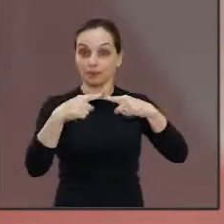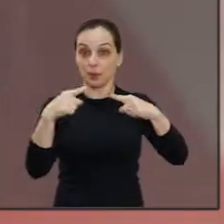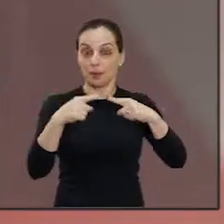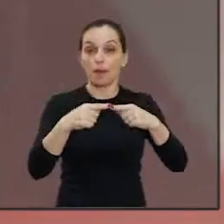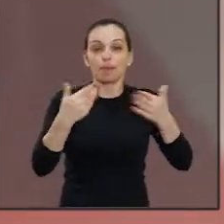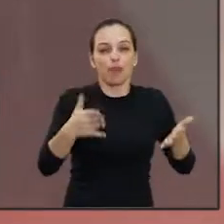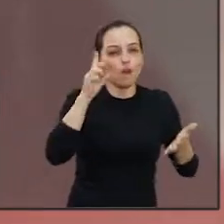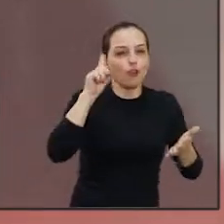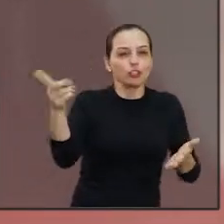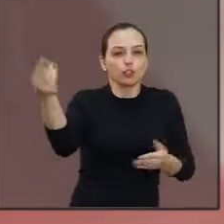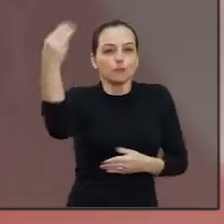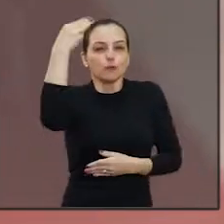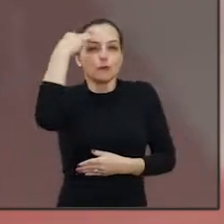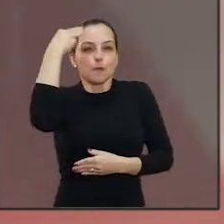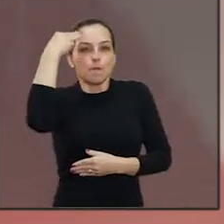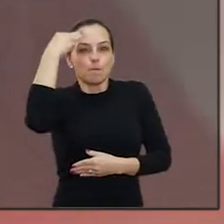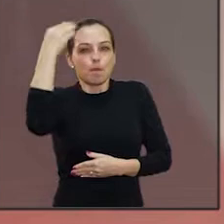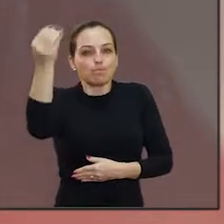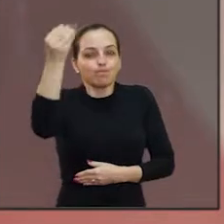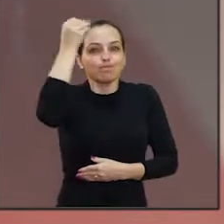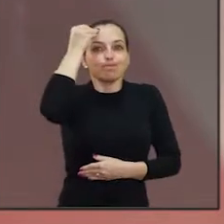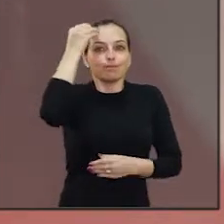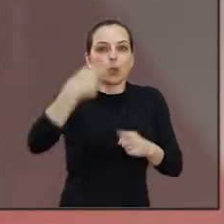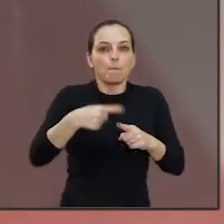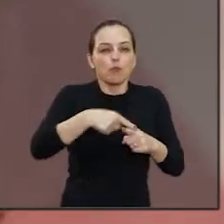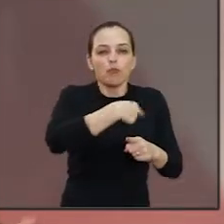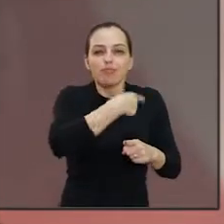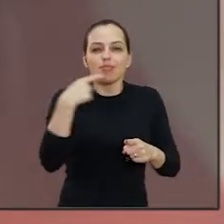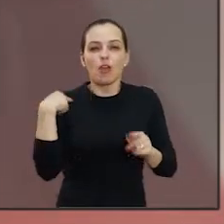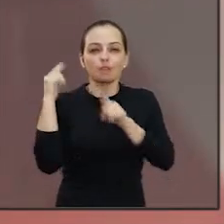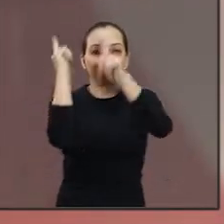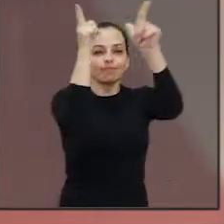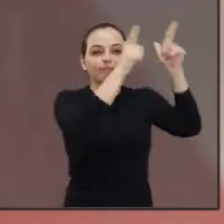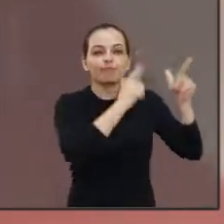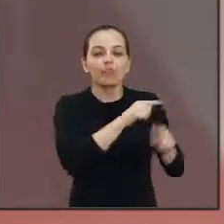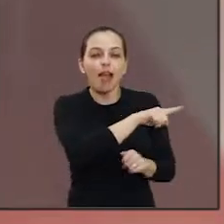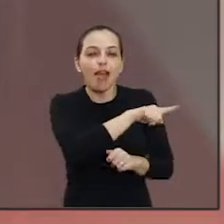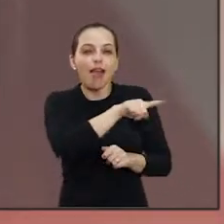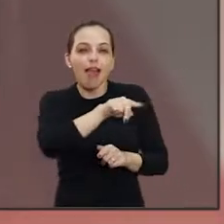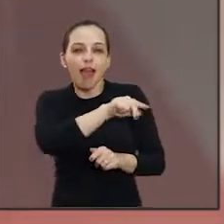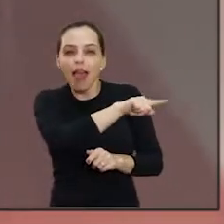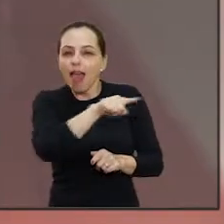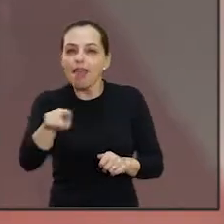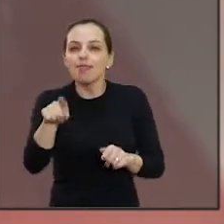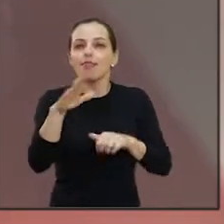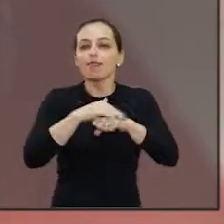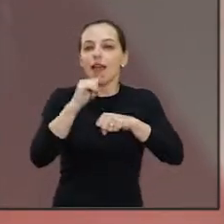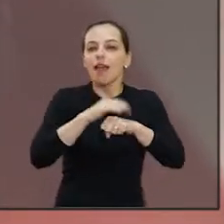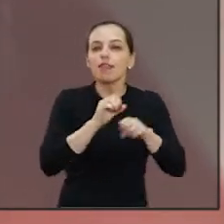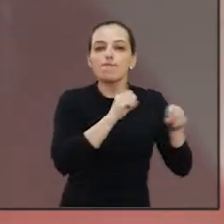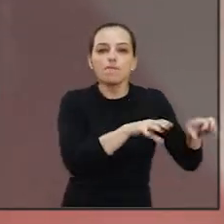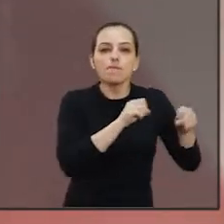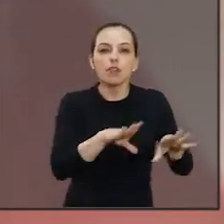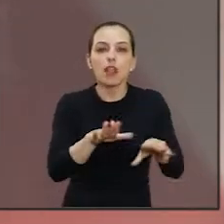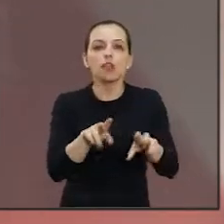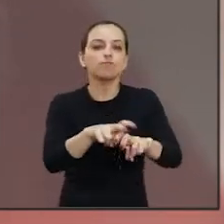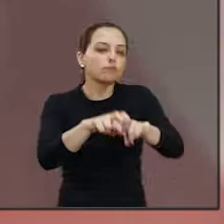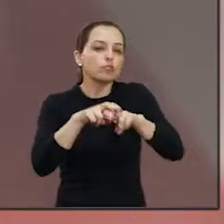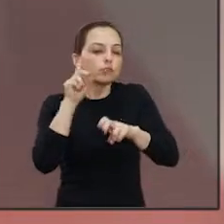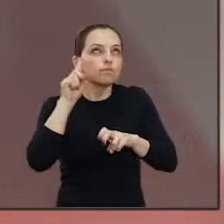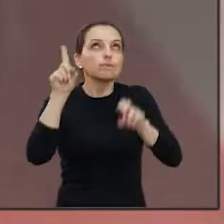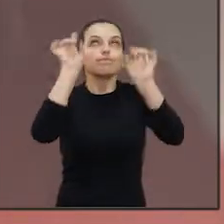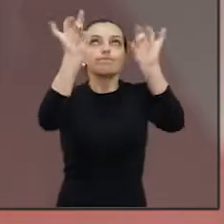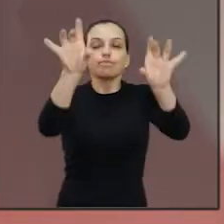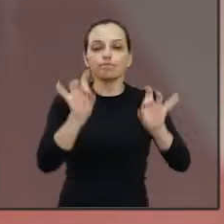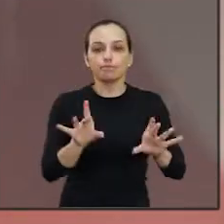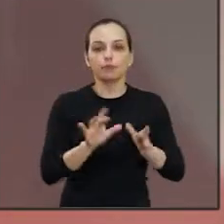a gente foi tratado com muito carinho, o pessoal muito educado, muito assim, amorosos com a gente. Então é um dia ímpar na nossa vida também,